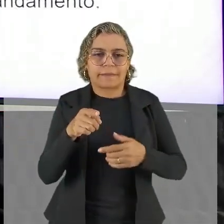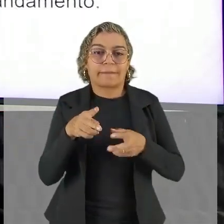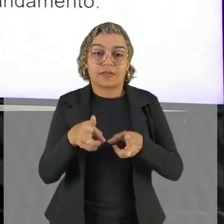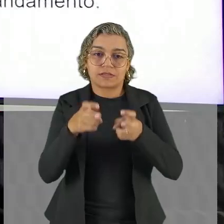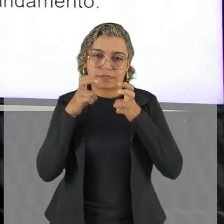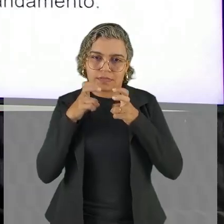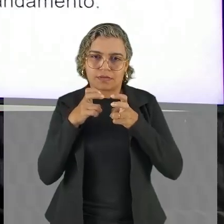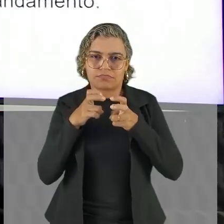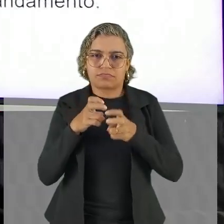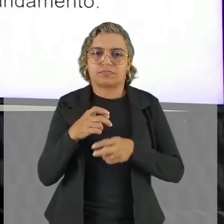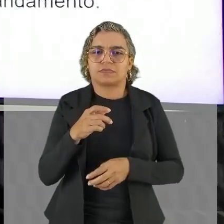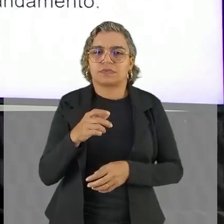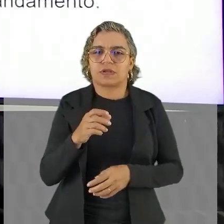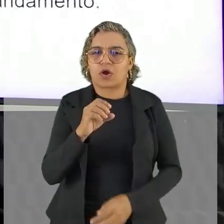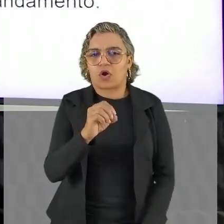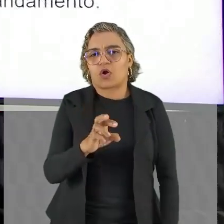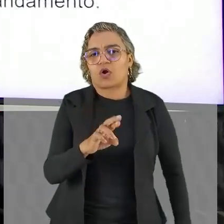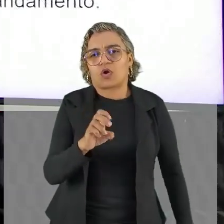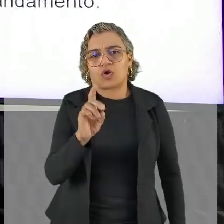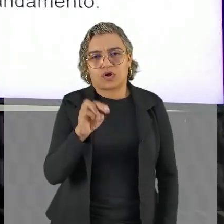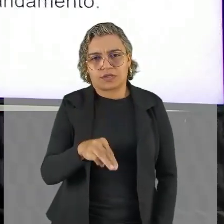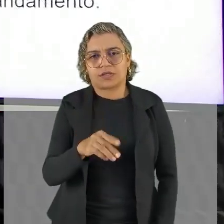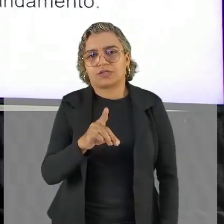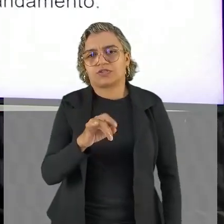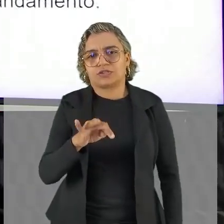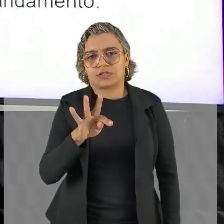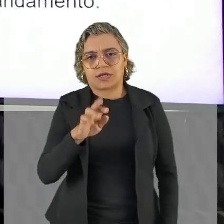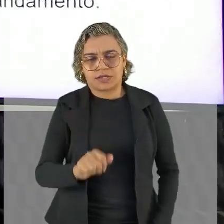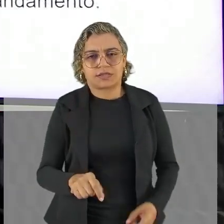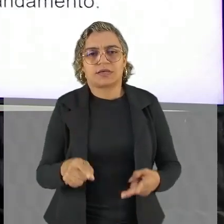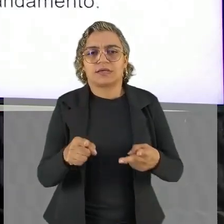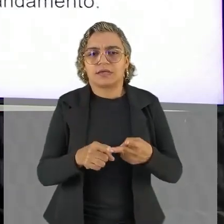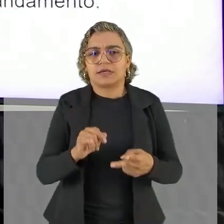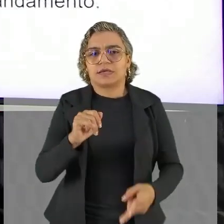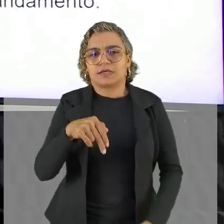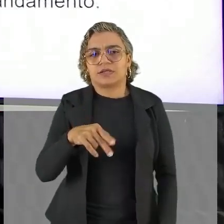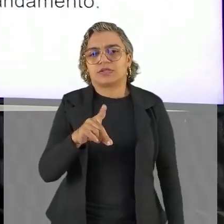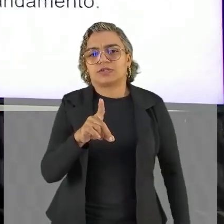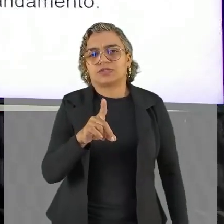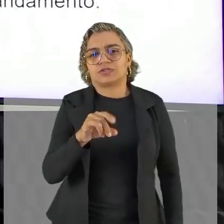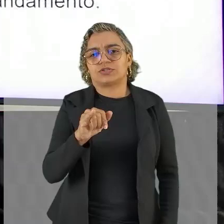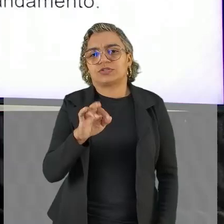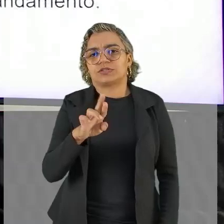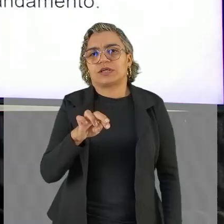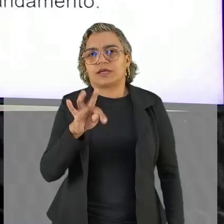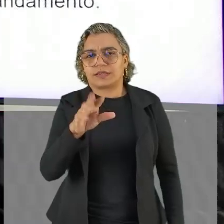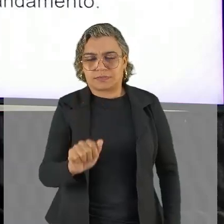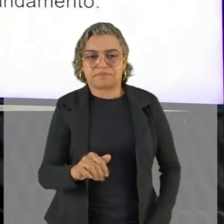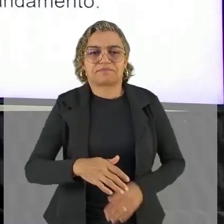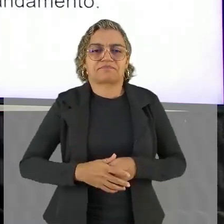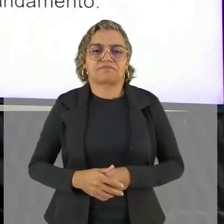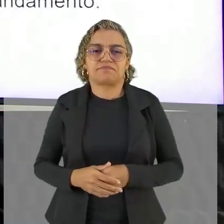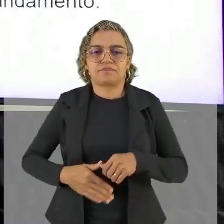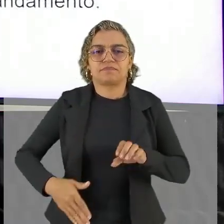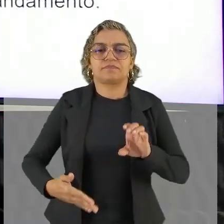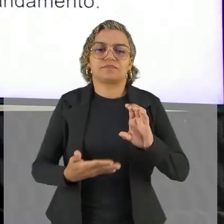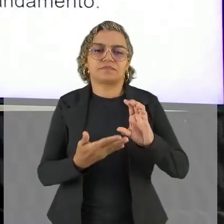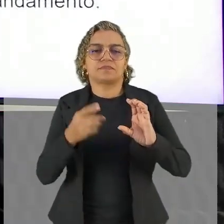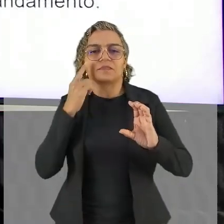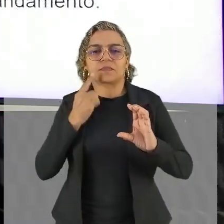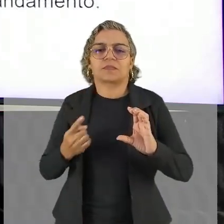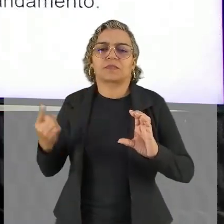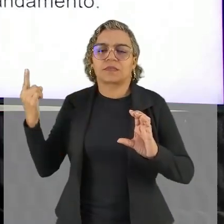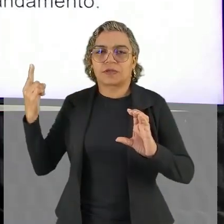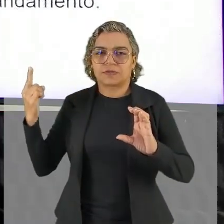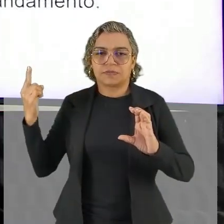ordem indireta. Eu fui longe, né? Tá bom. Relação de similaridade subentendida entre o